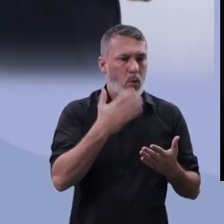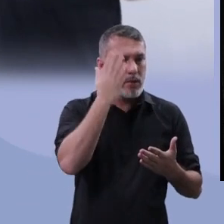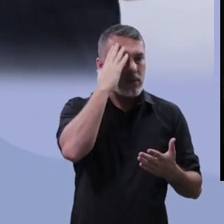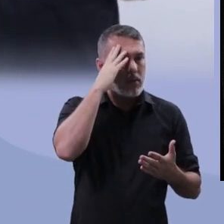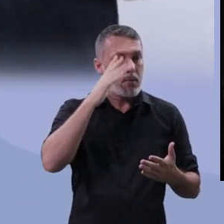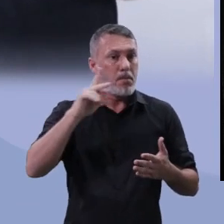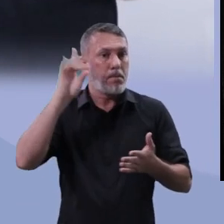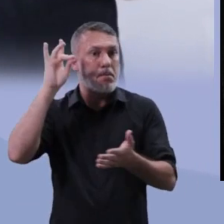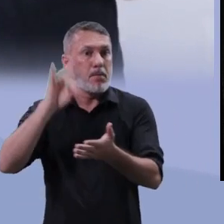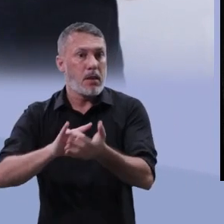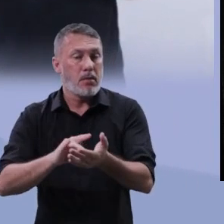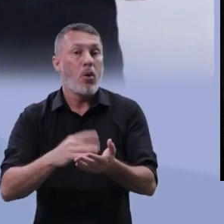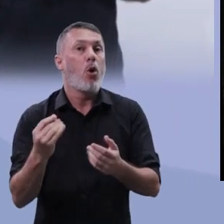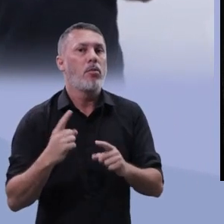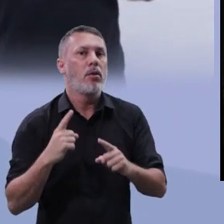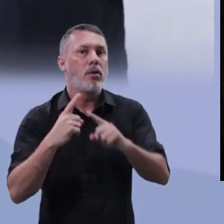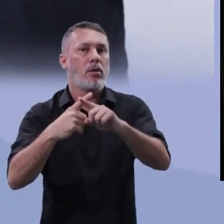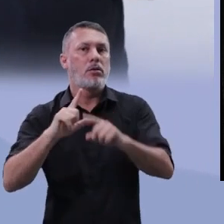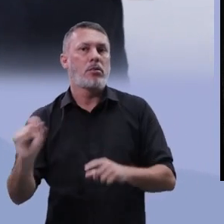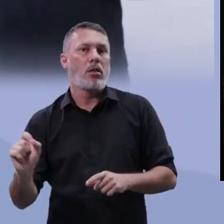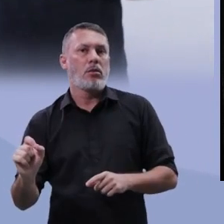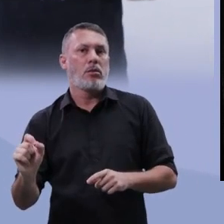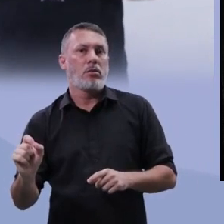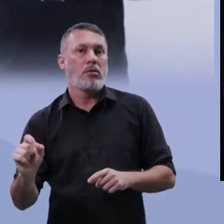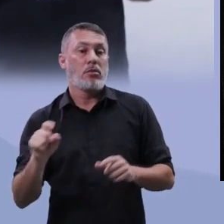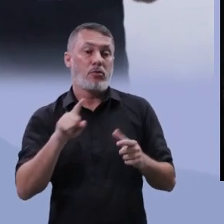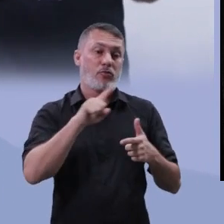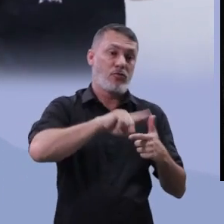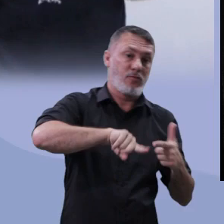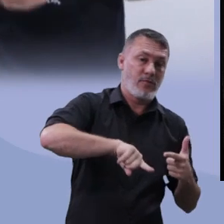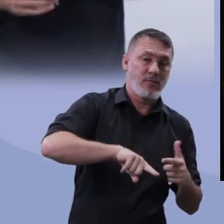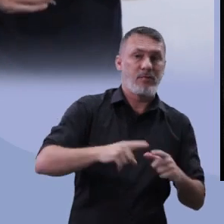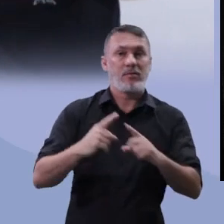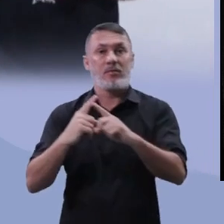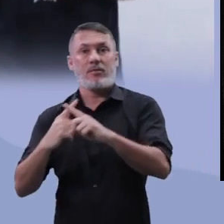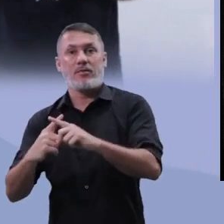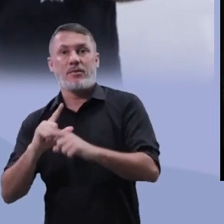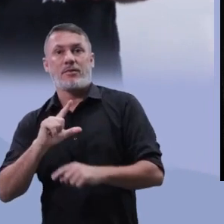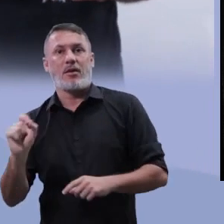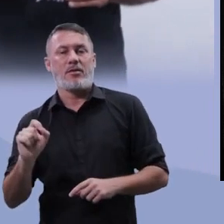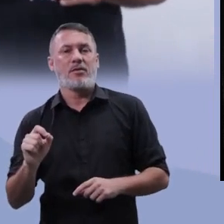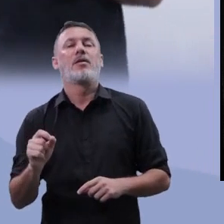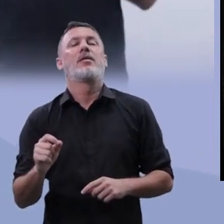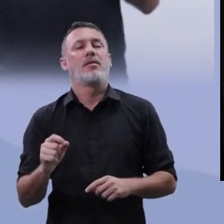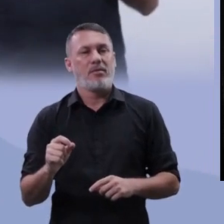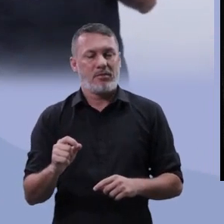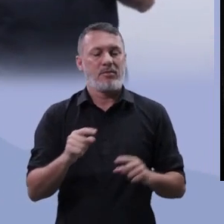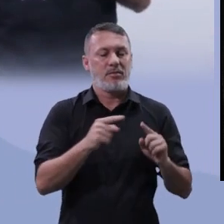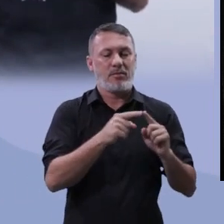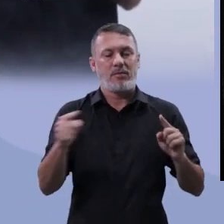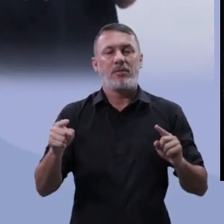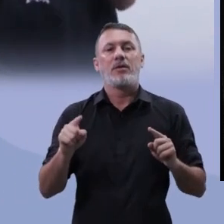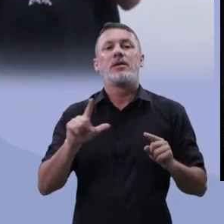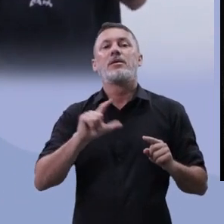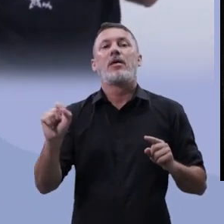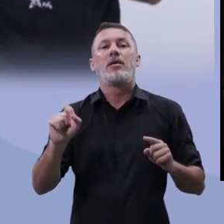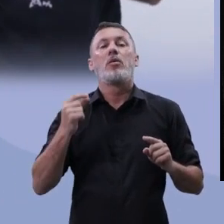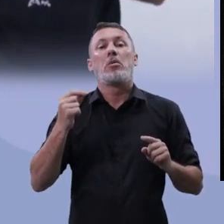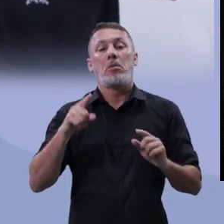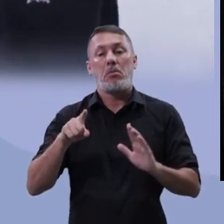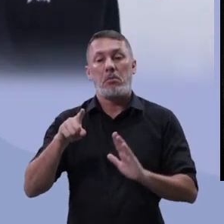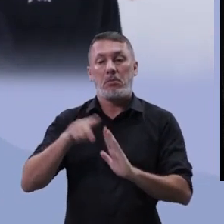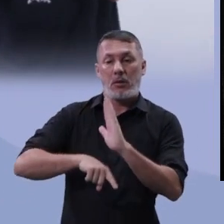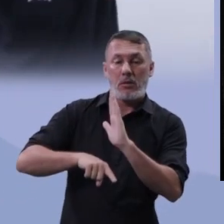saber a medida na vida real? É só multiplicar por 100, se a escala for de 1 para 100. Esse número 100 é uma escala de